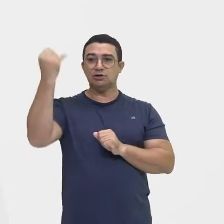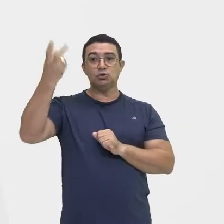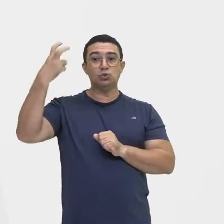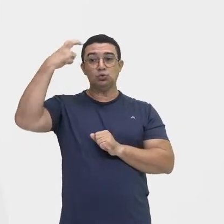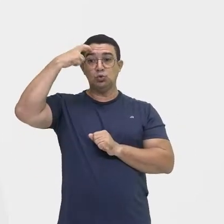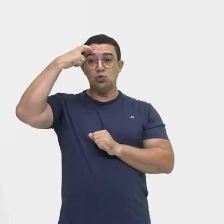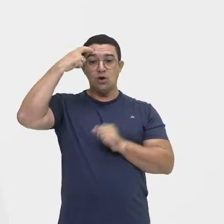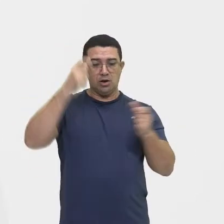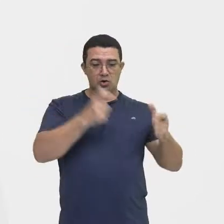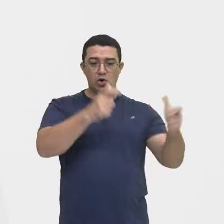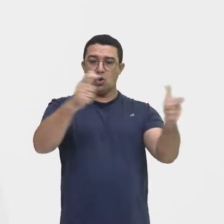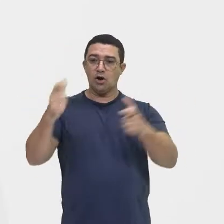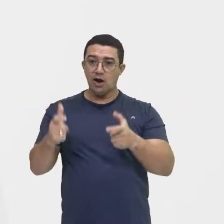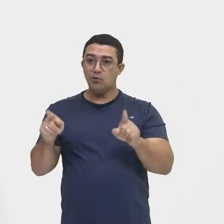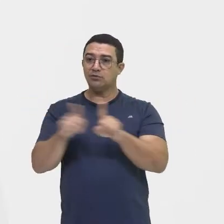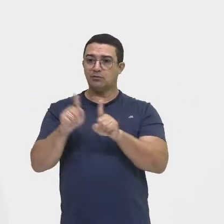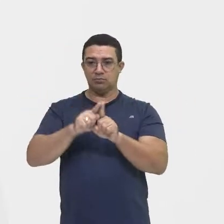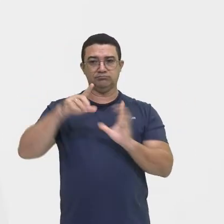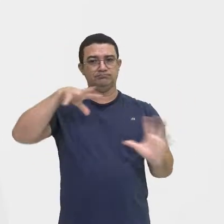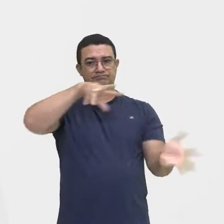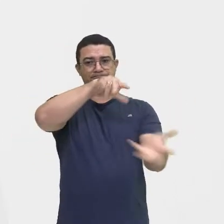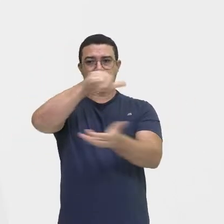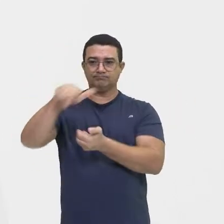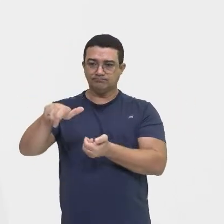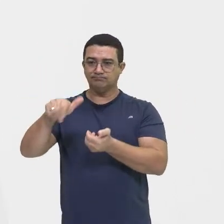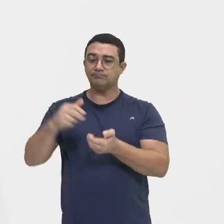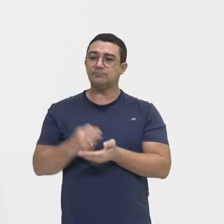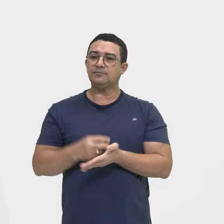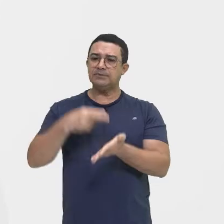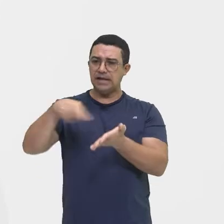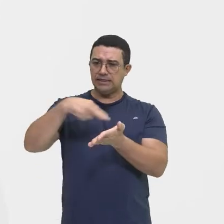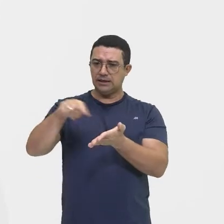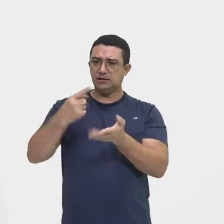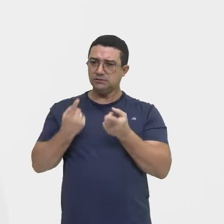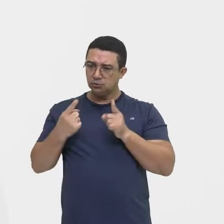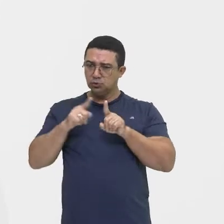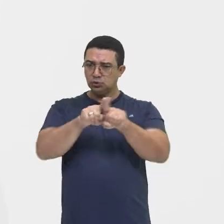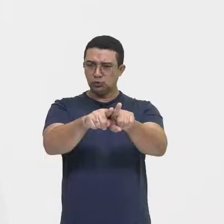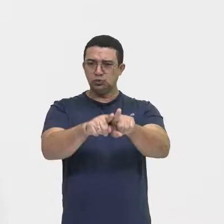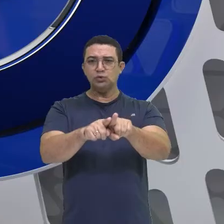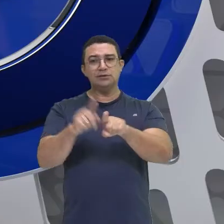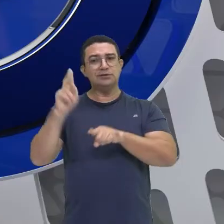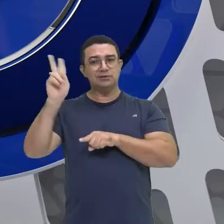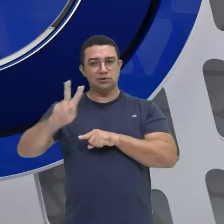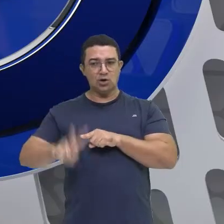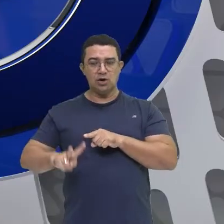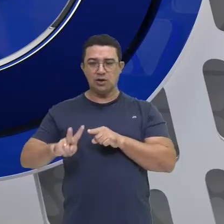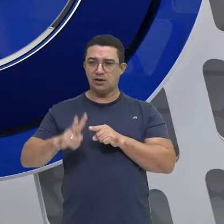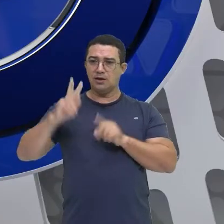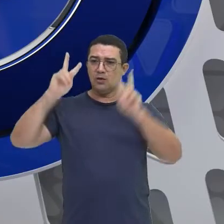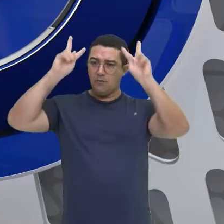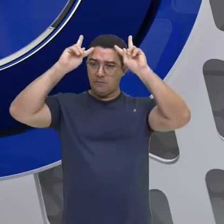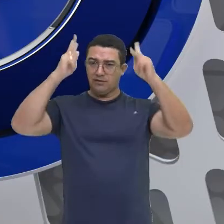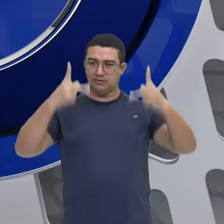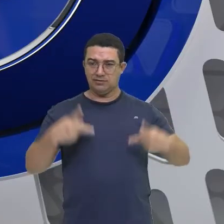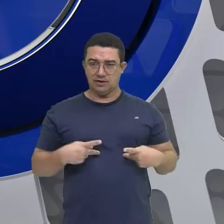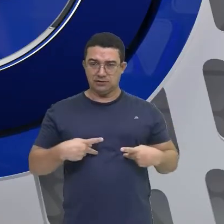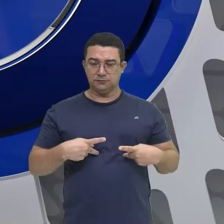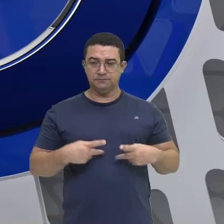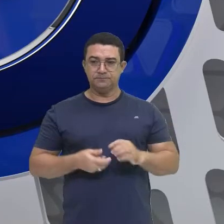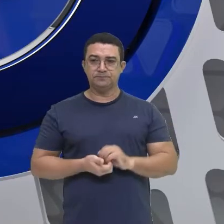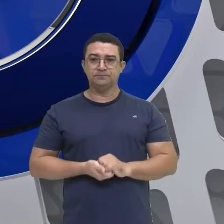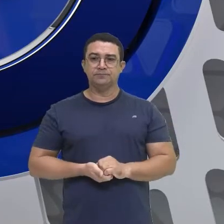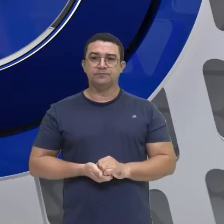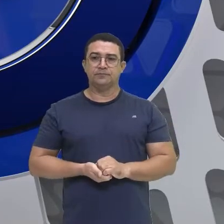sobretudo, mundial. A dança, ela caminha junto com a história da humanidade, né? Então, por conta de termos